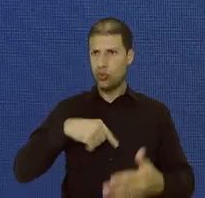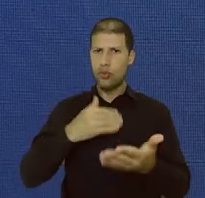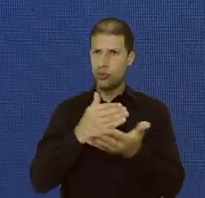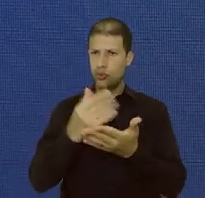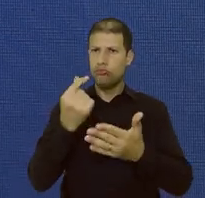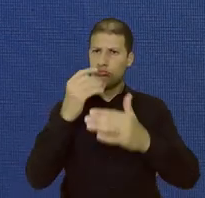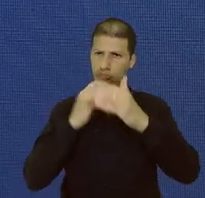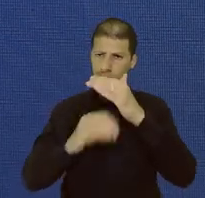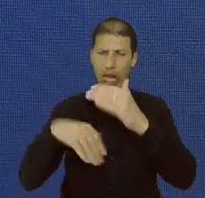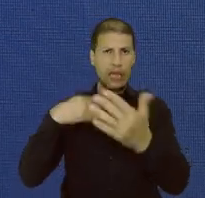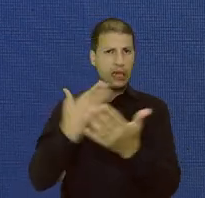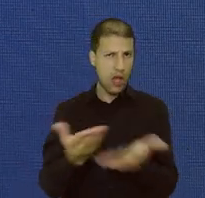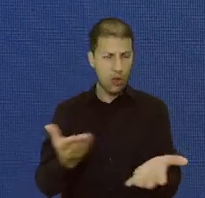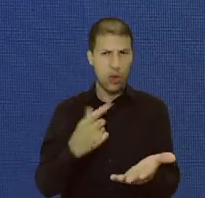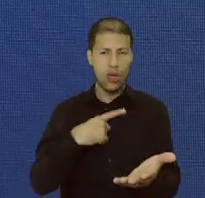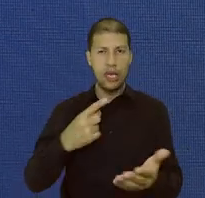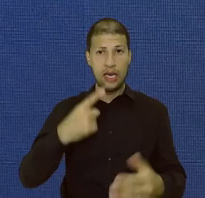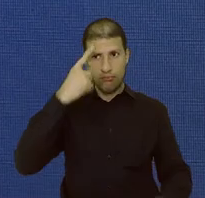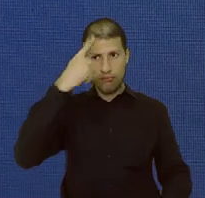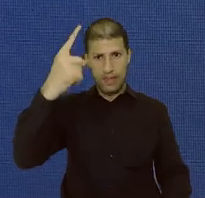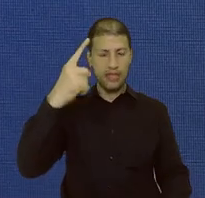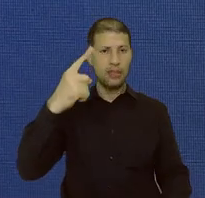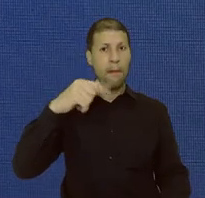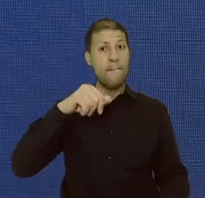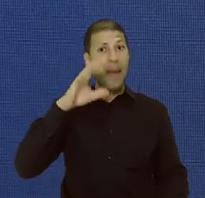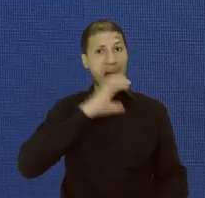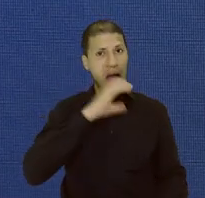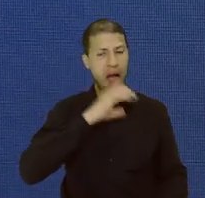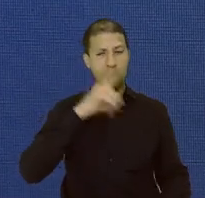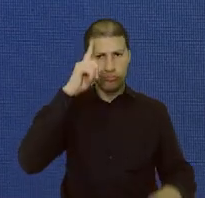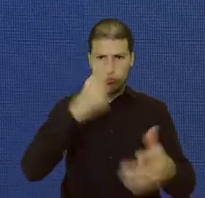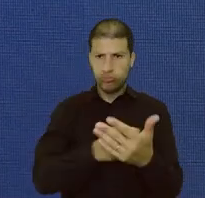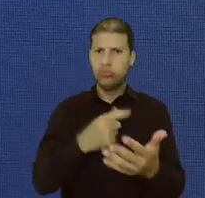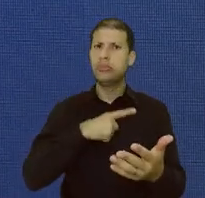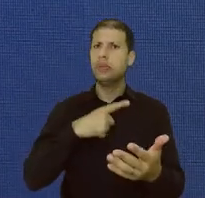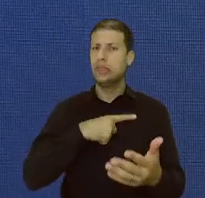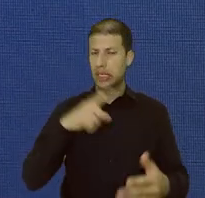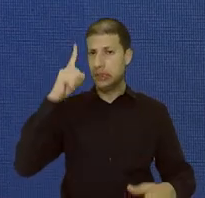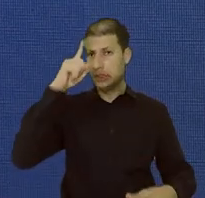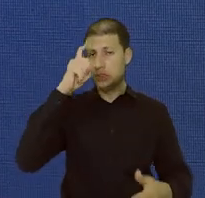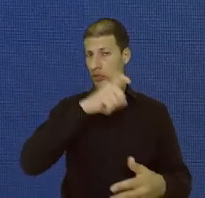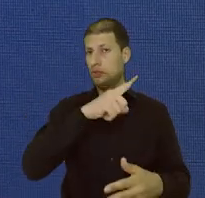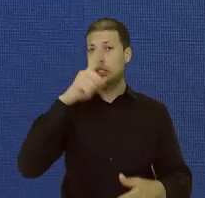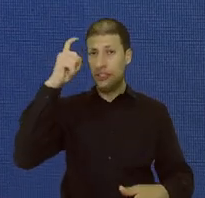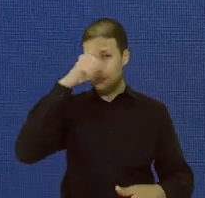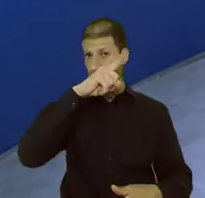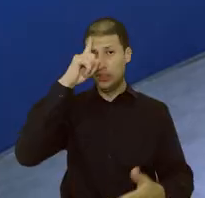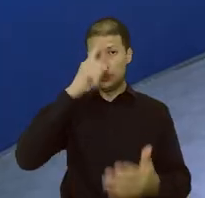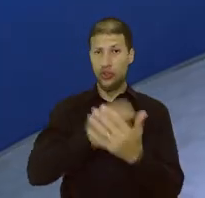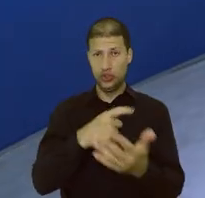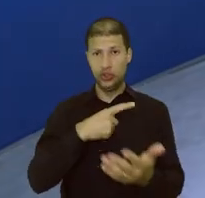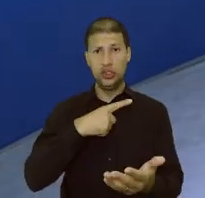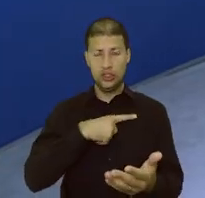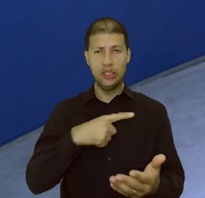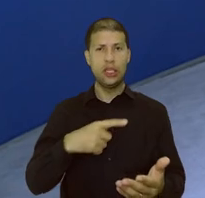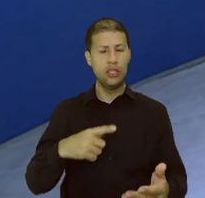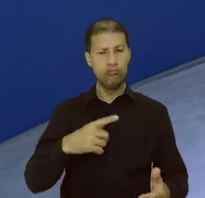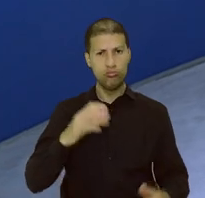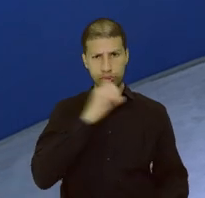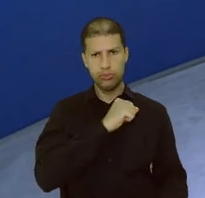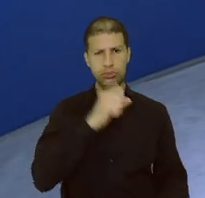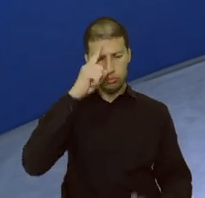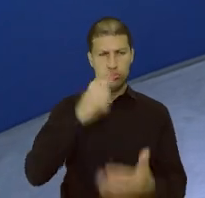de ser mais pragmático e tomar decisões difíceis E aí no aspecto da